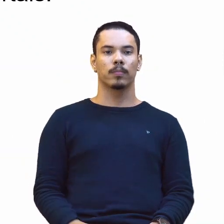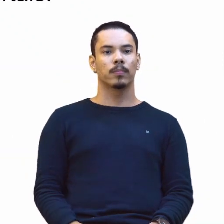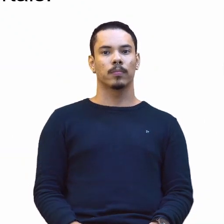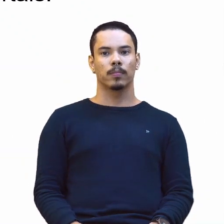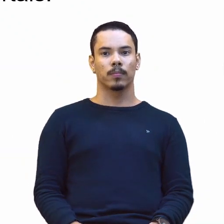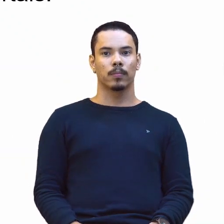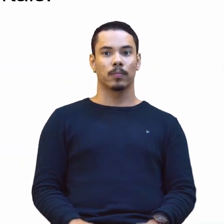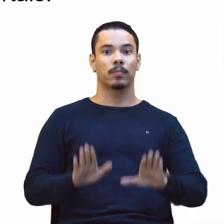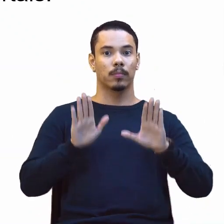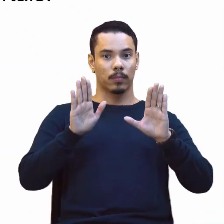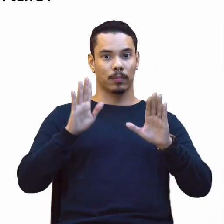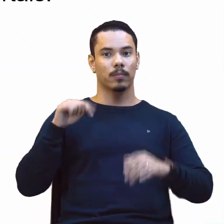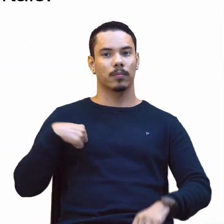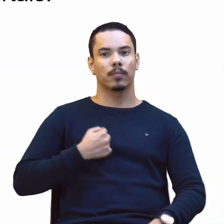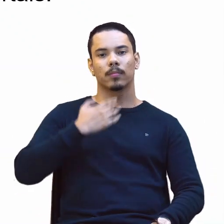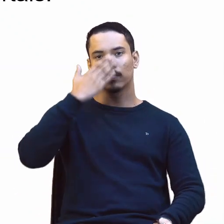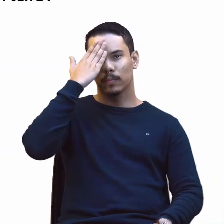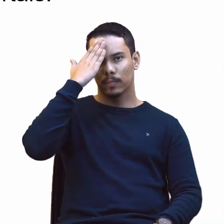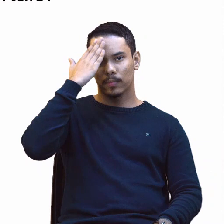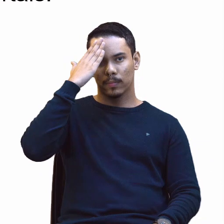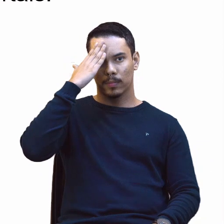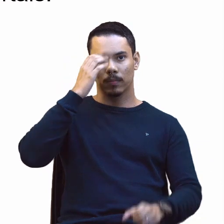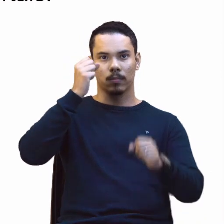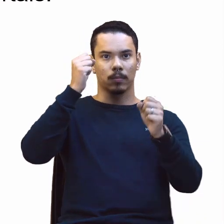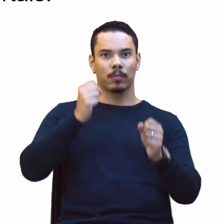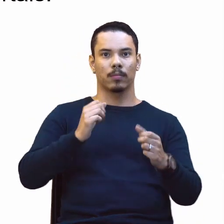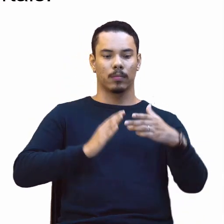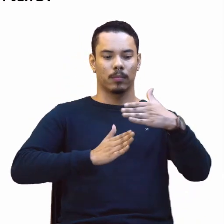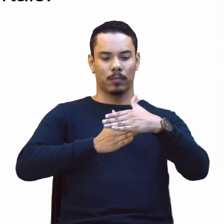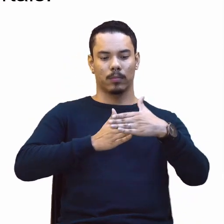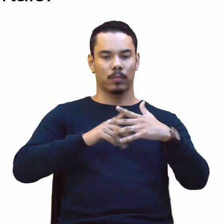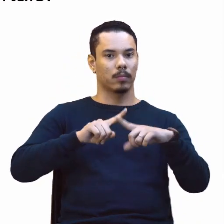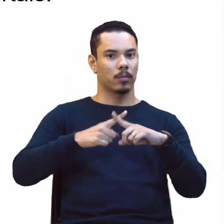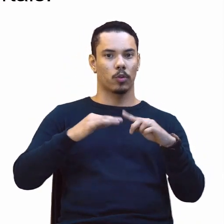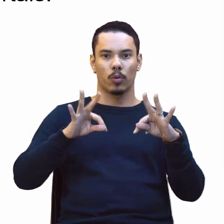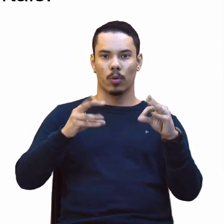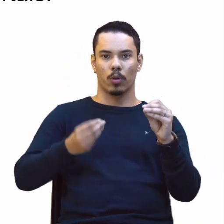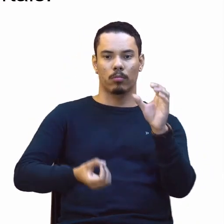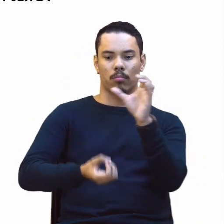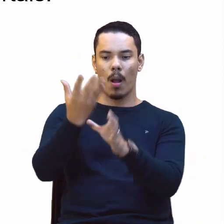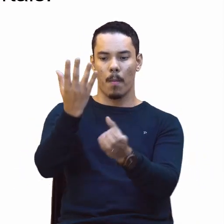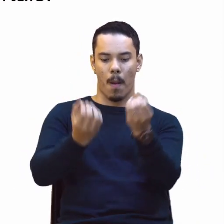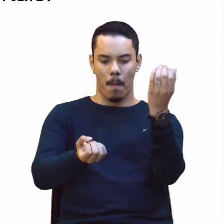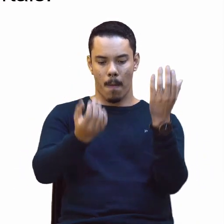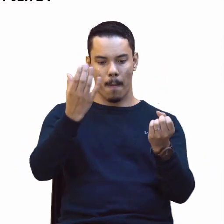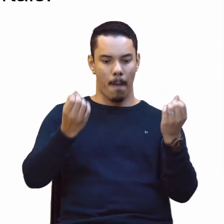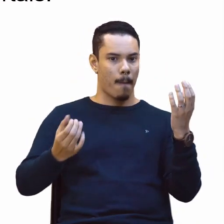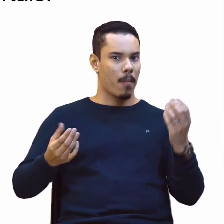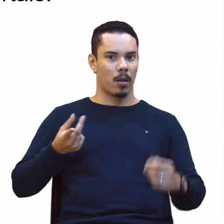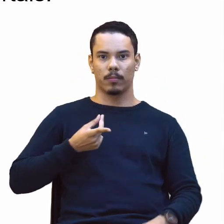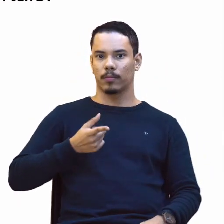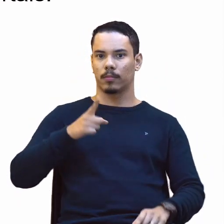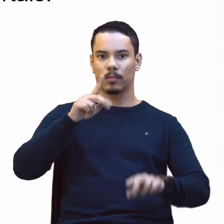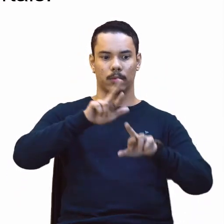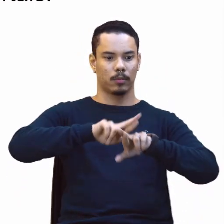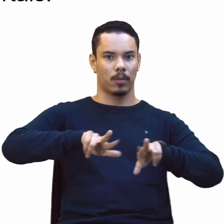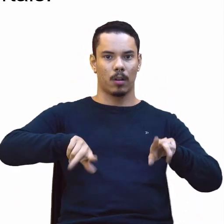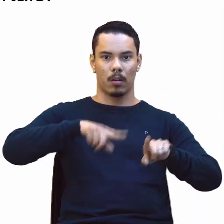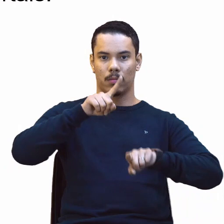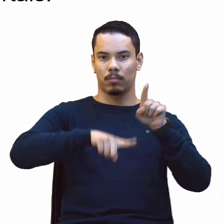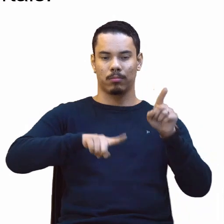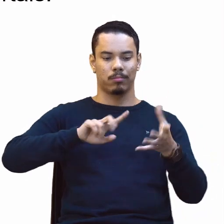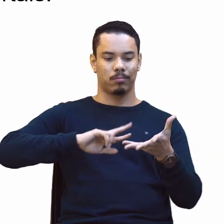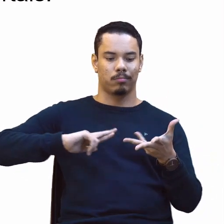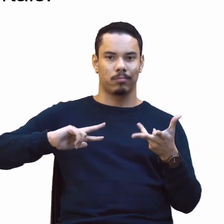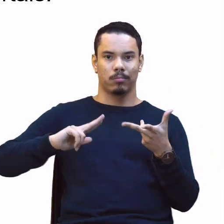Embora a physis seja imperecível, ela dá origem a todos os seres infinitamente variados e diferentes do